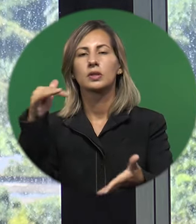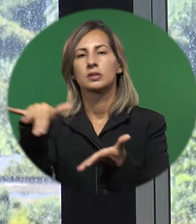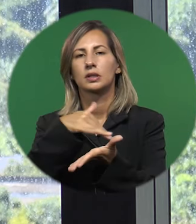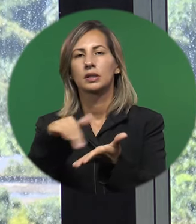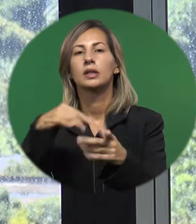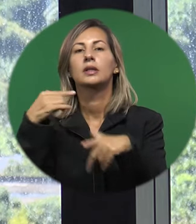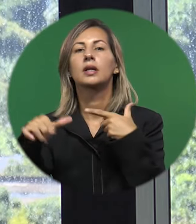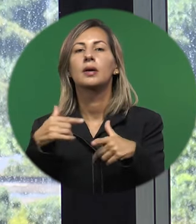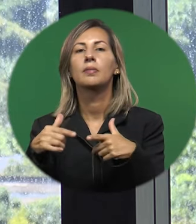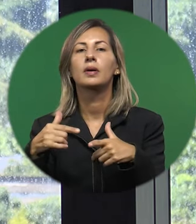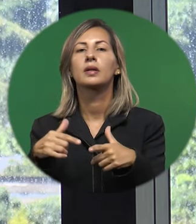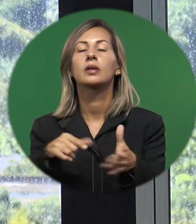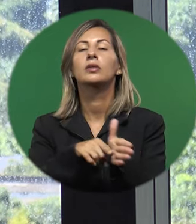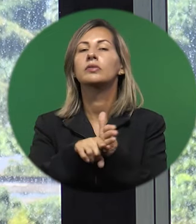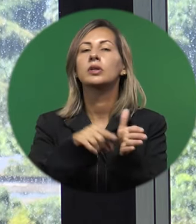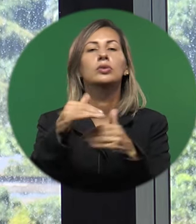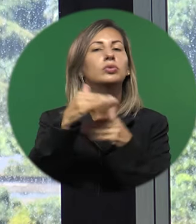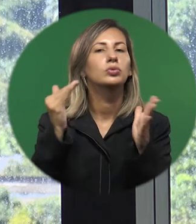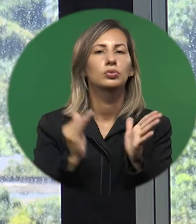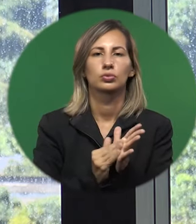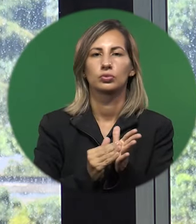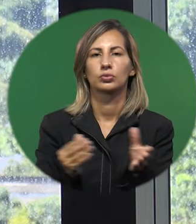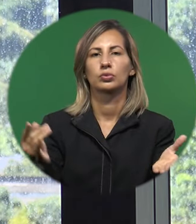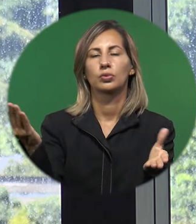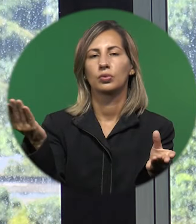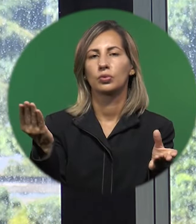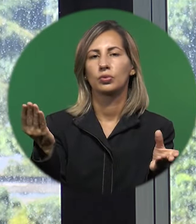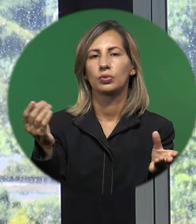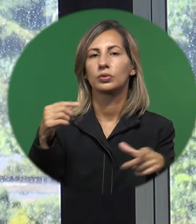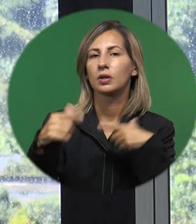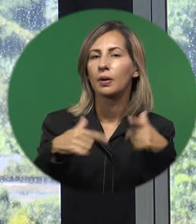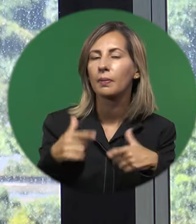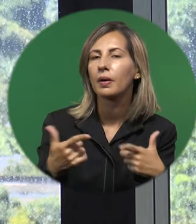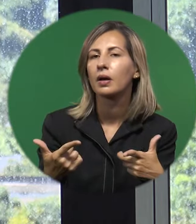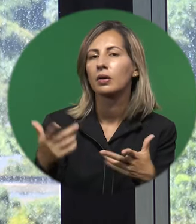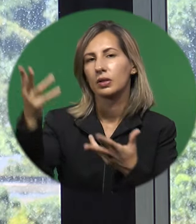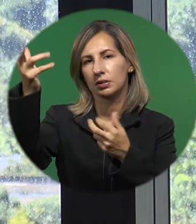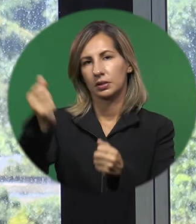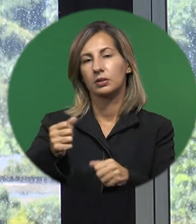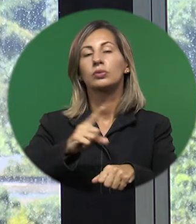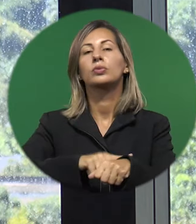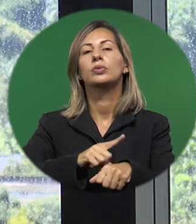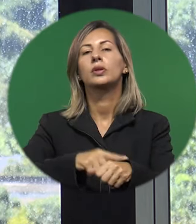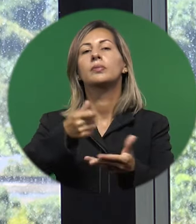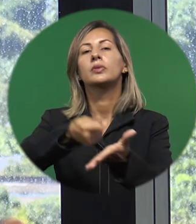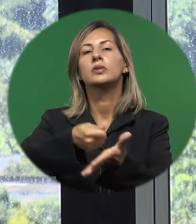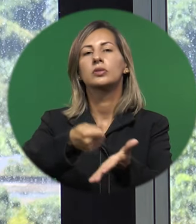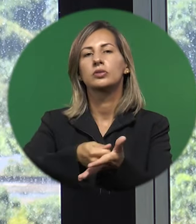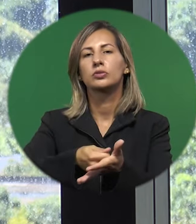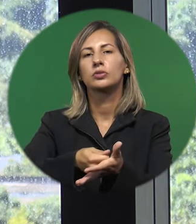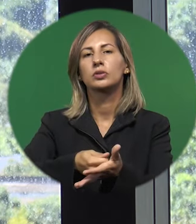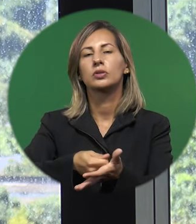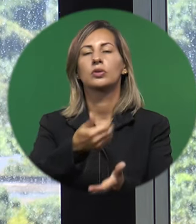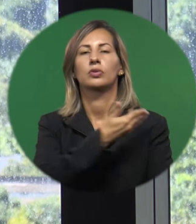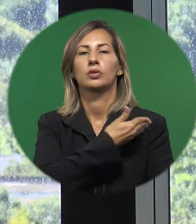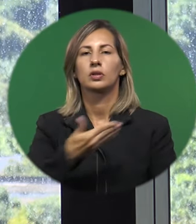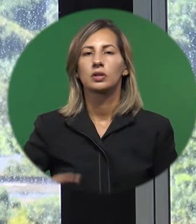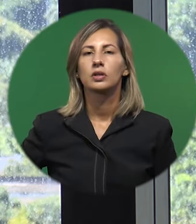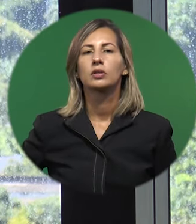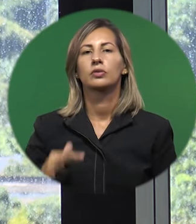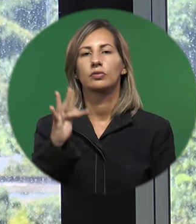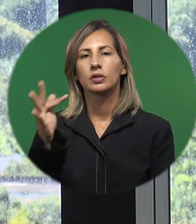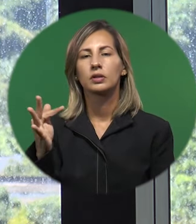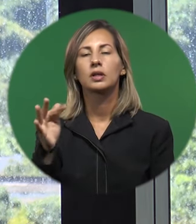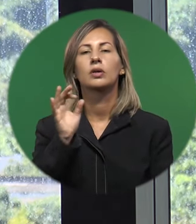Secretaria está trabalhando para revisar todos os processos de trabalho para atender aos prazos exigidos pelo governo